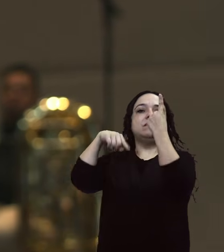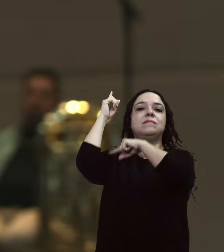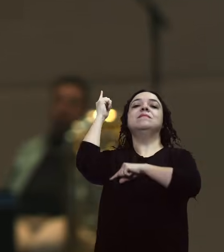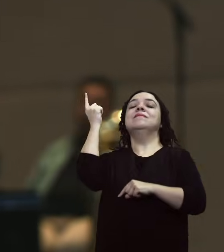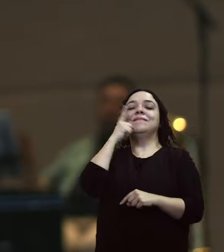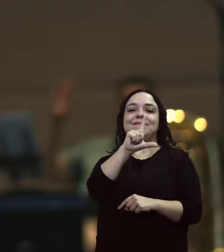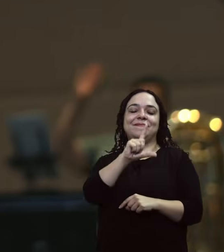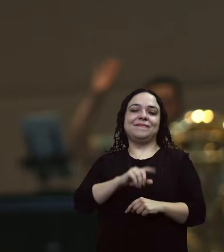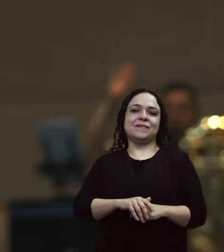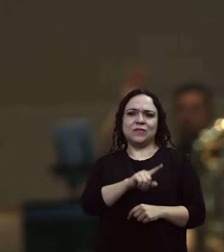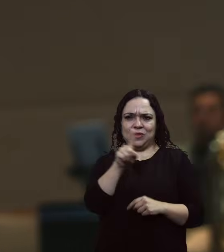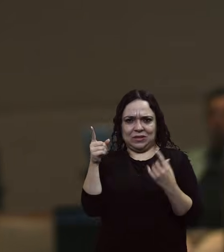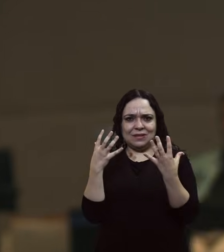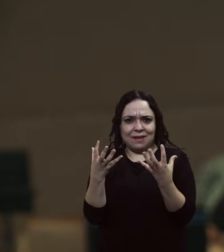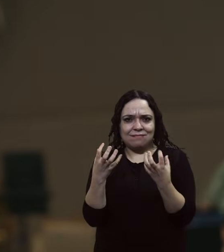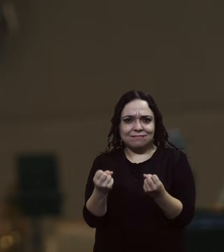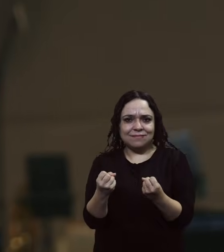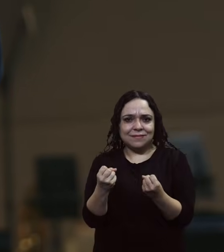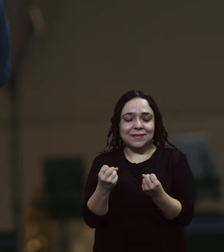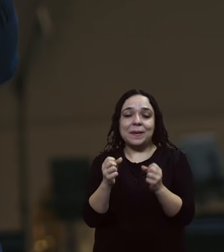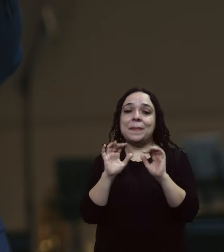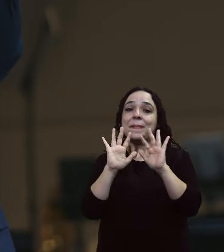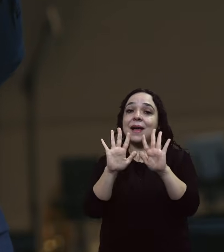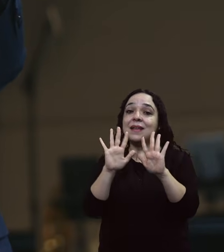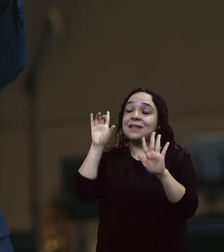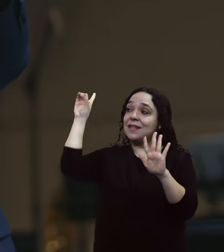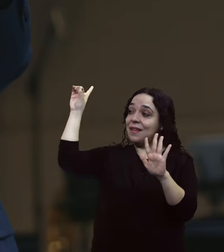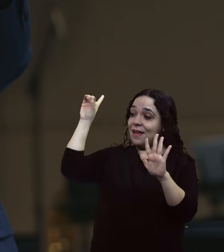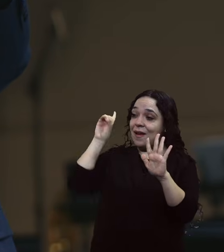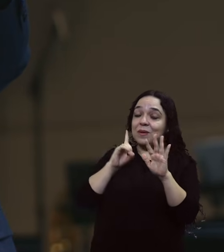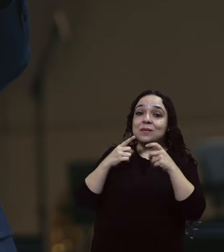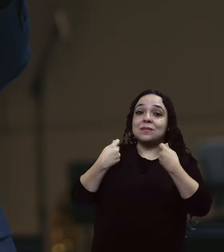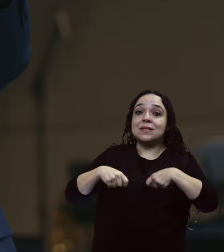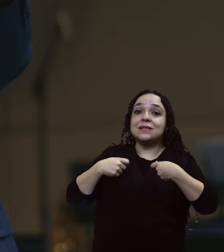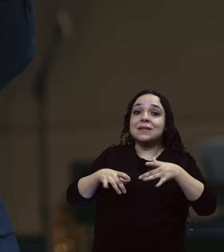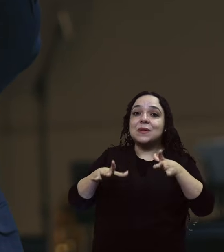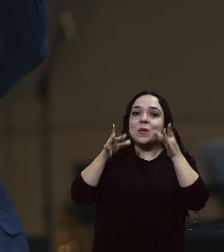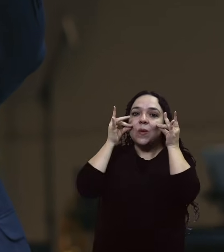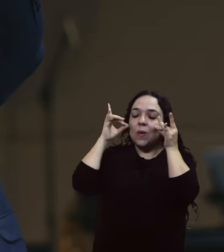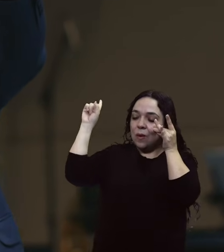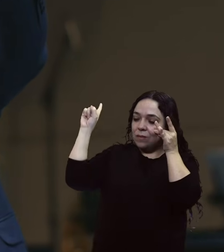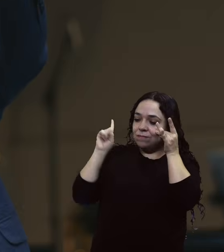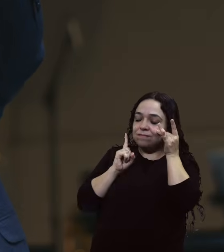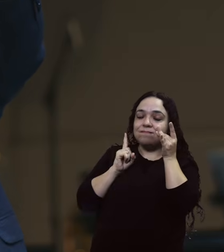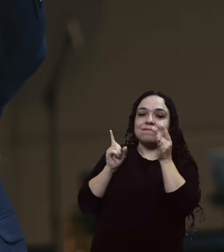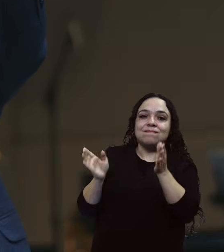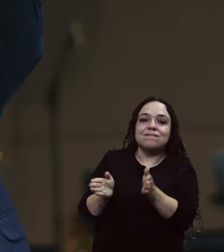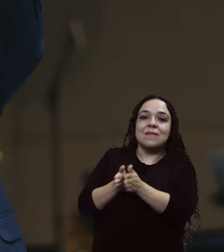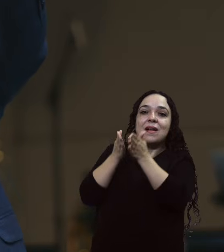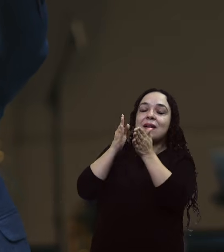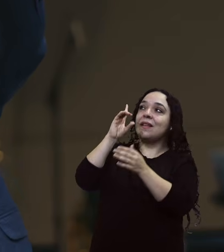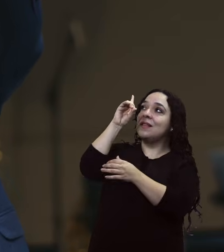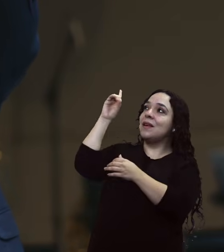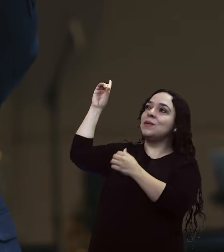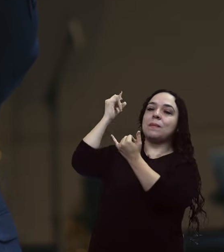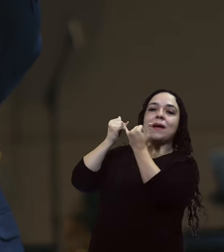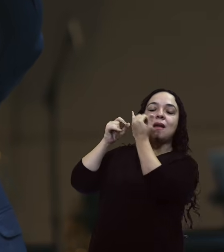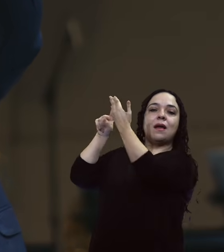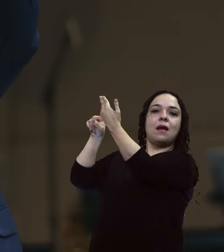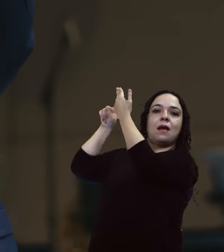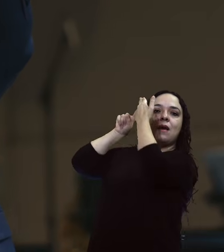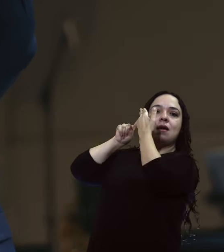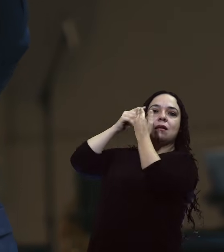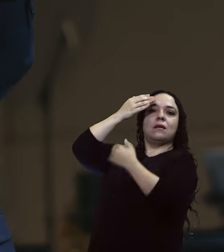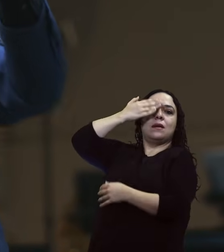prosperar? Preste atenção. A presença maravilhosa de Deus revelada na sua vida vai